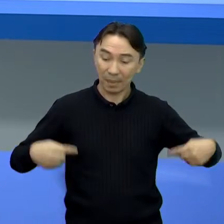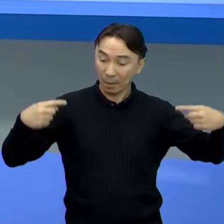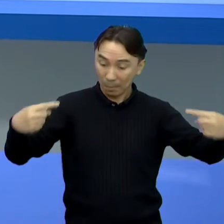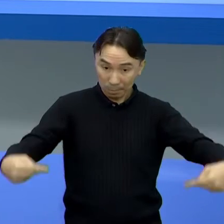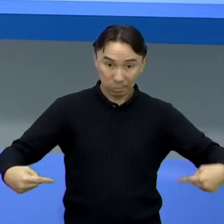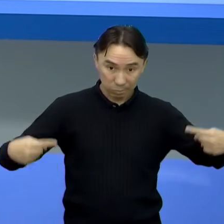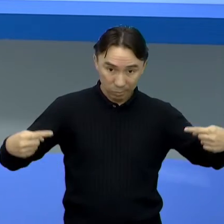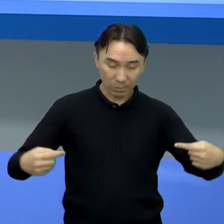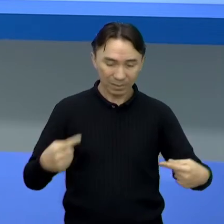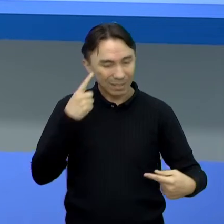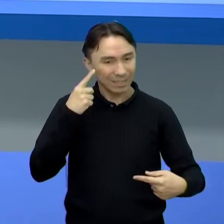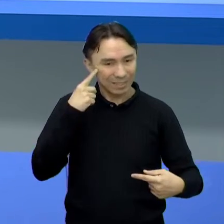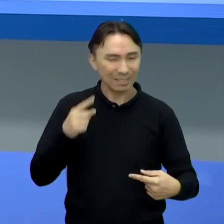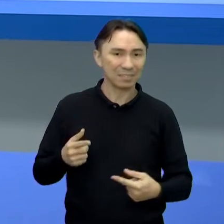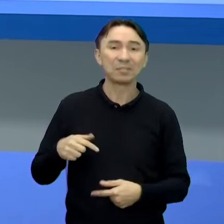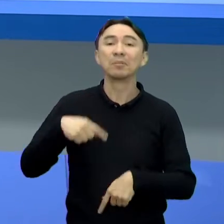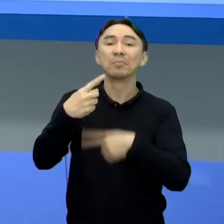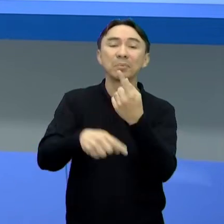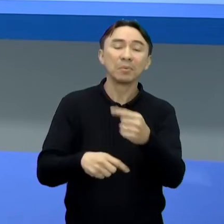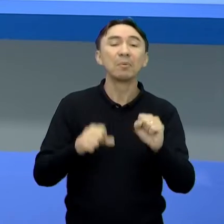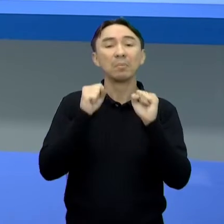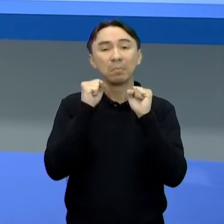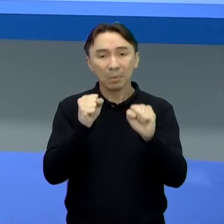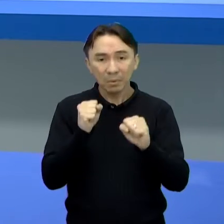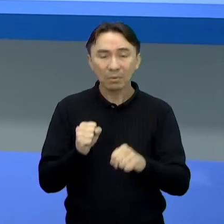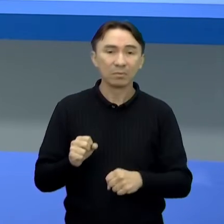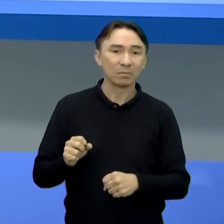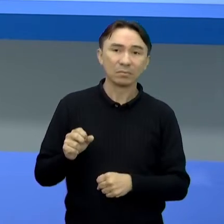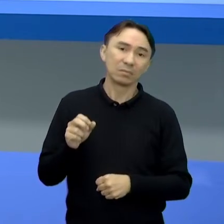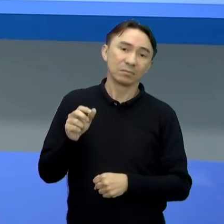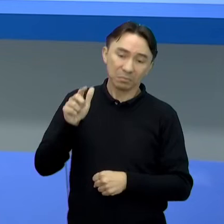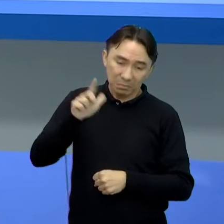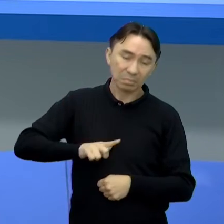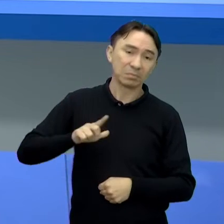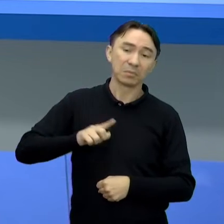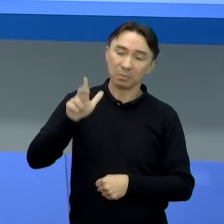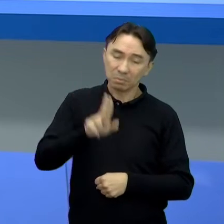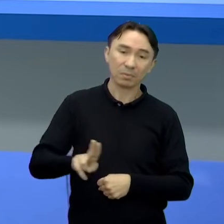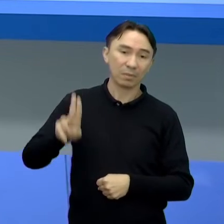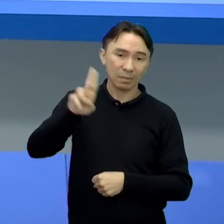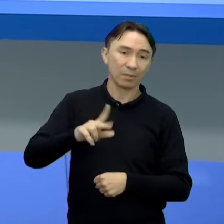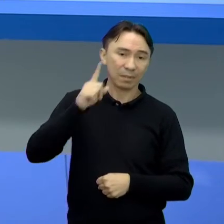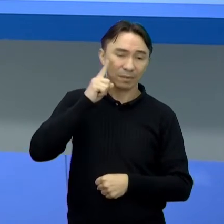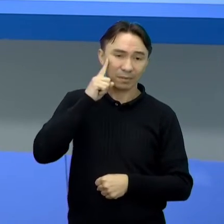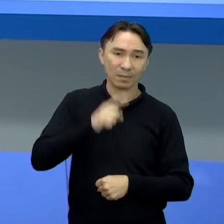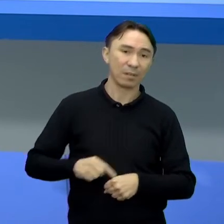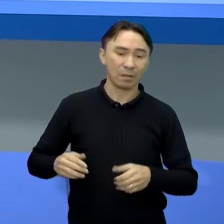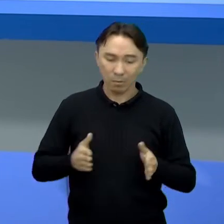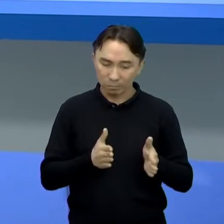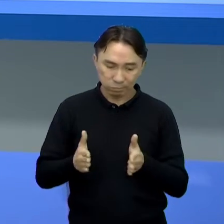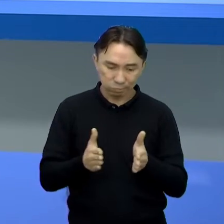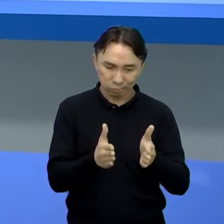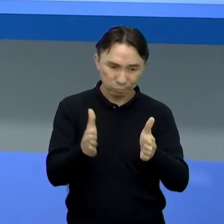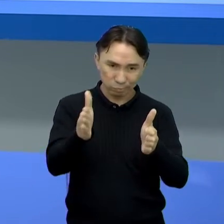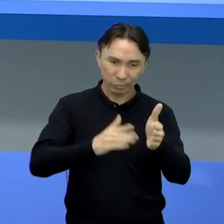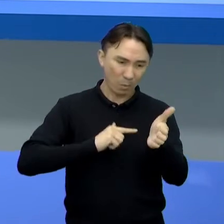depois do uso, ele pode ser usado até como matéria-prima para fazer estrada, né? Tudo pode ser reaproveitado e reciclado.